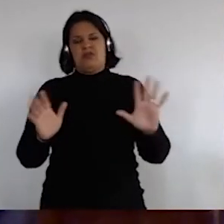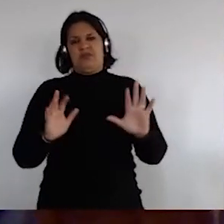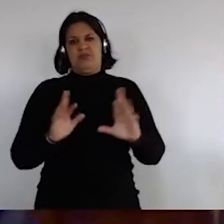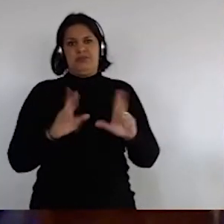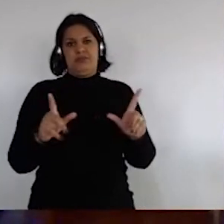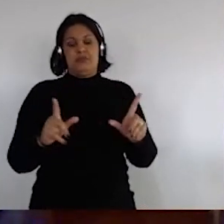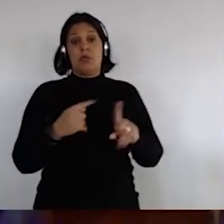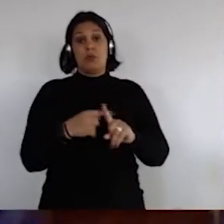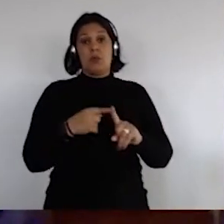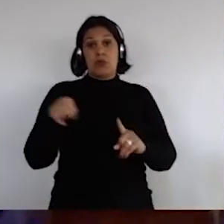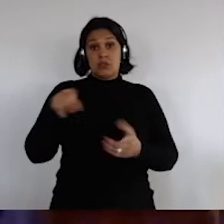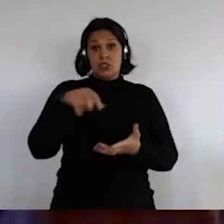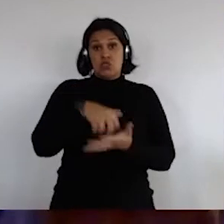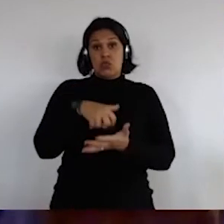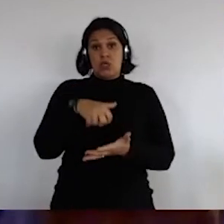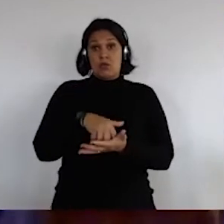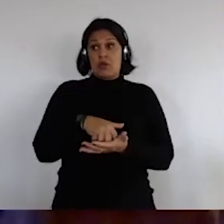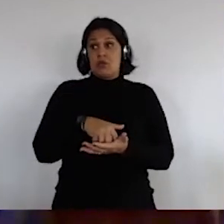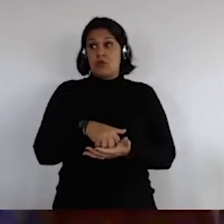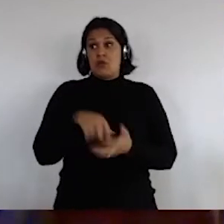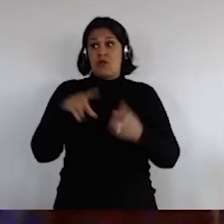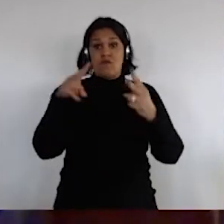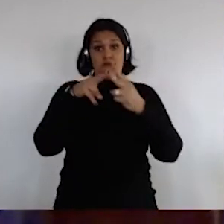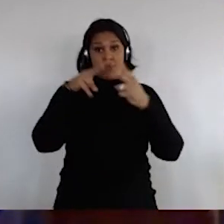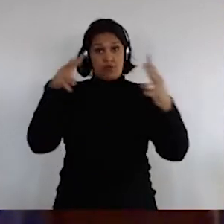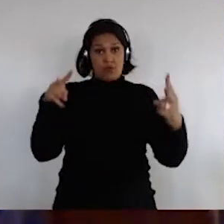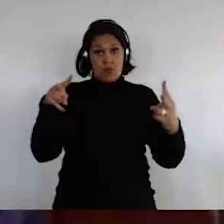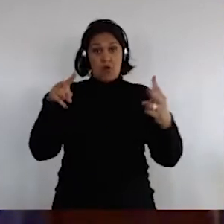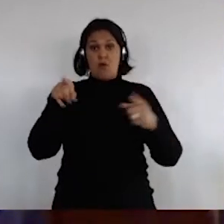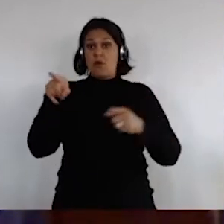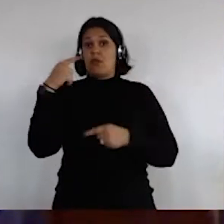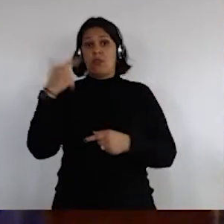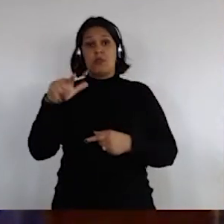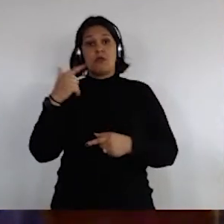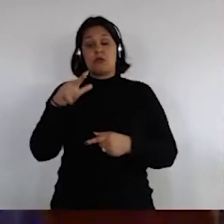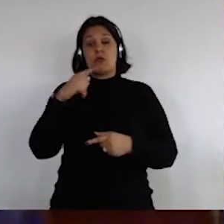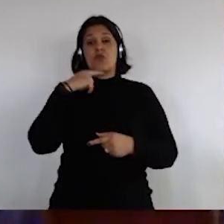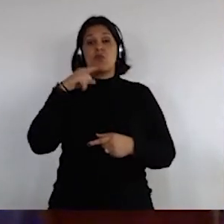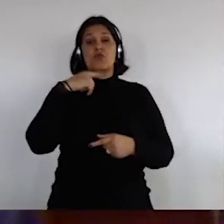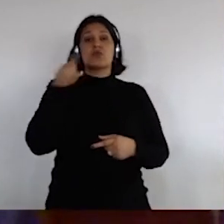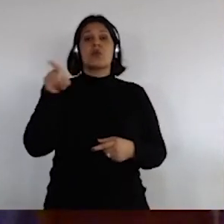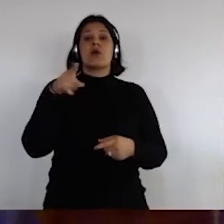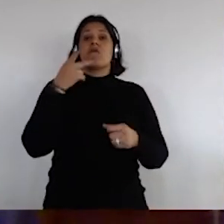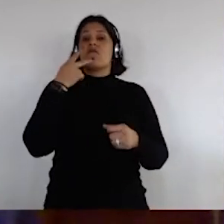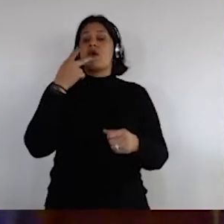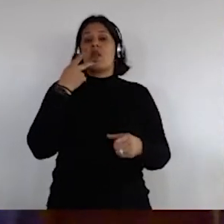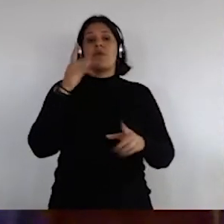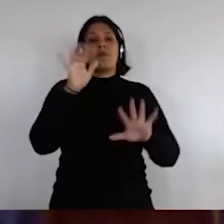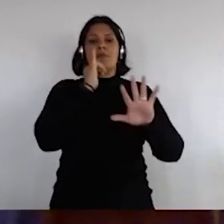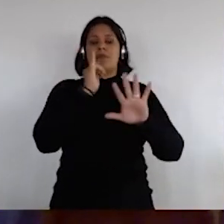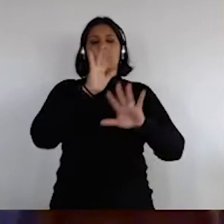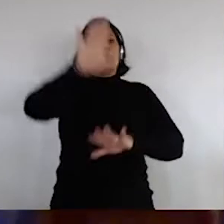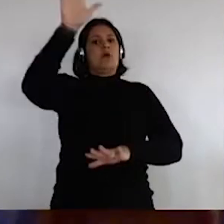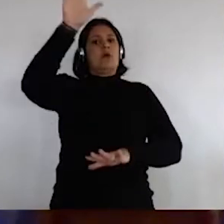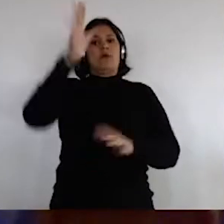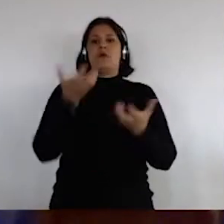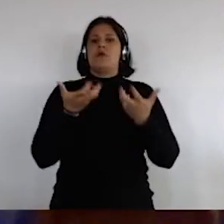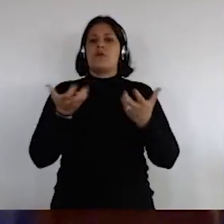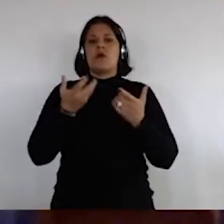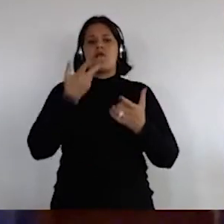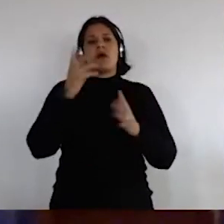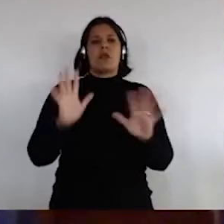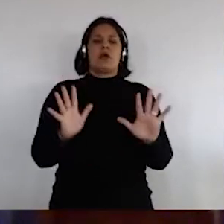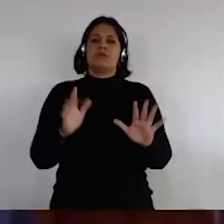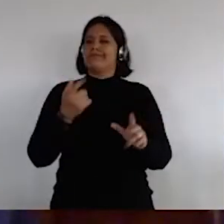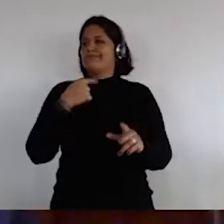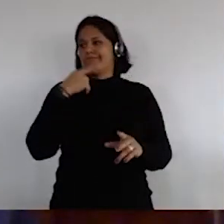julgamento virtual, ele não terá a condição de utilizar da palavra pela ordem e não terá a condição de